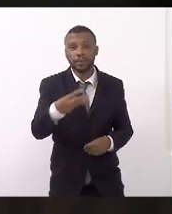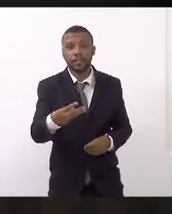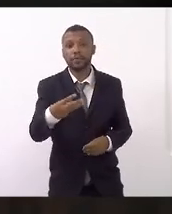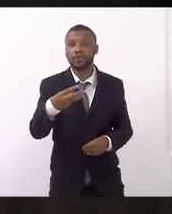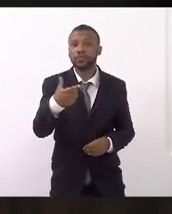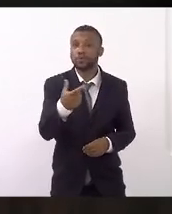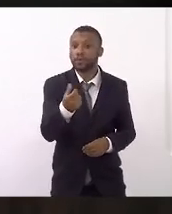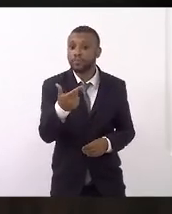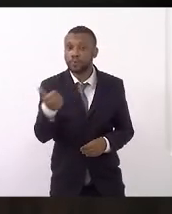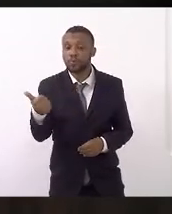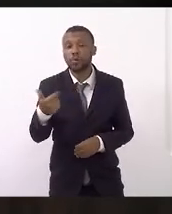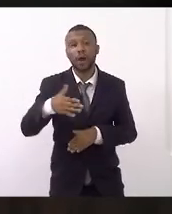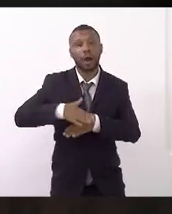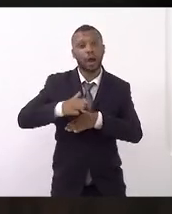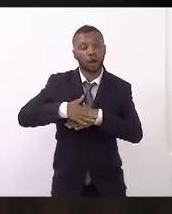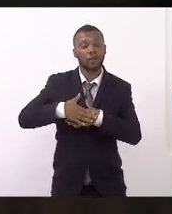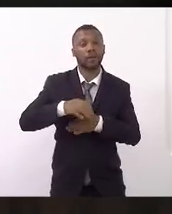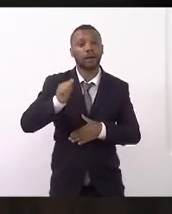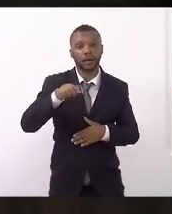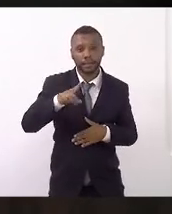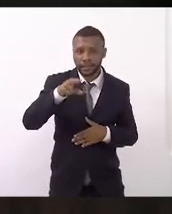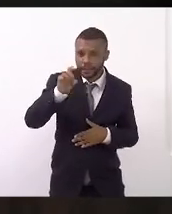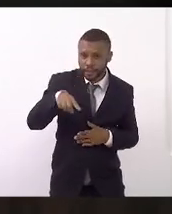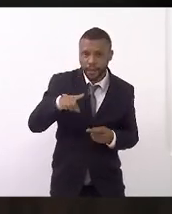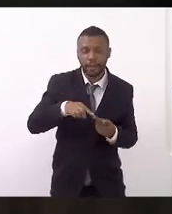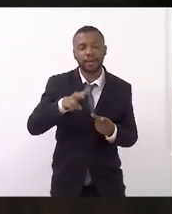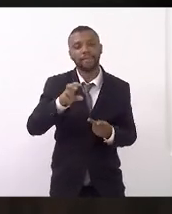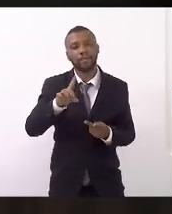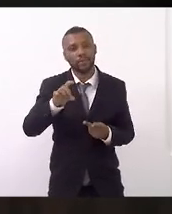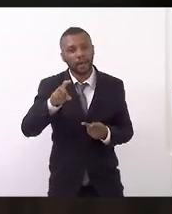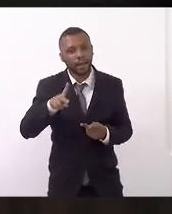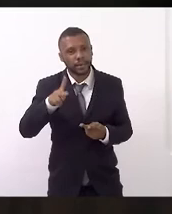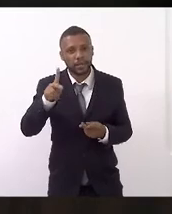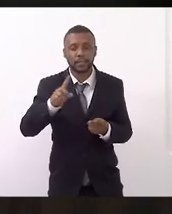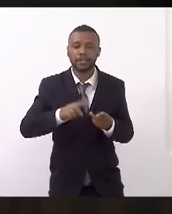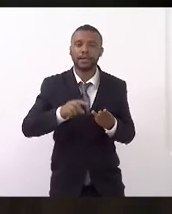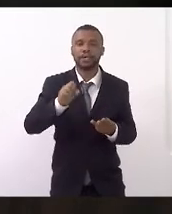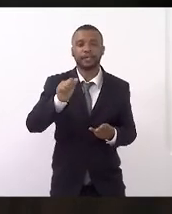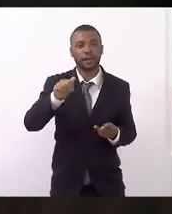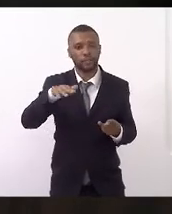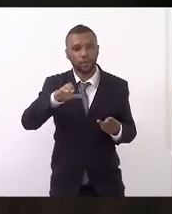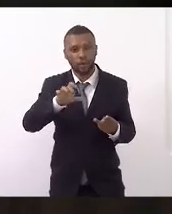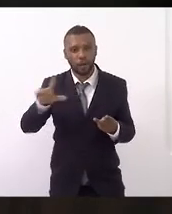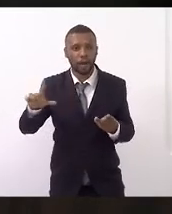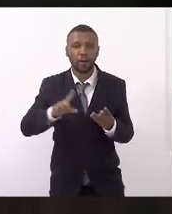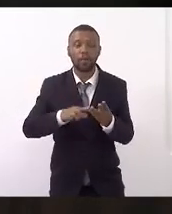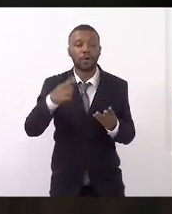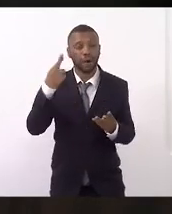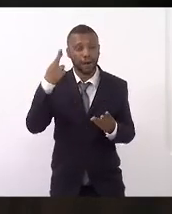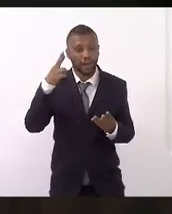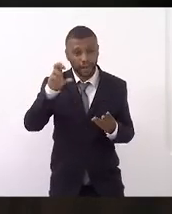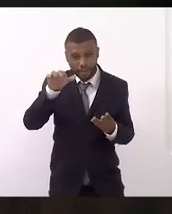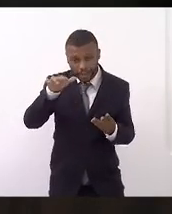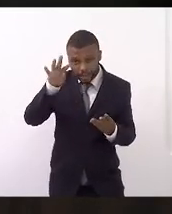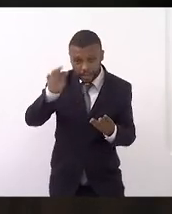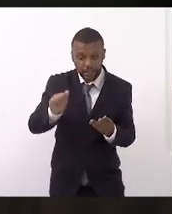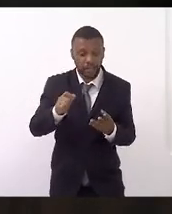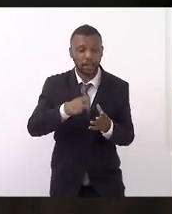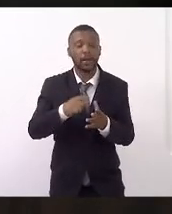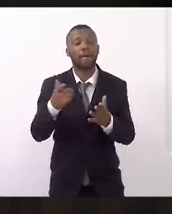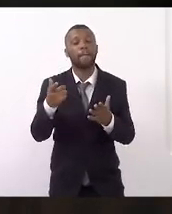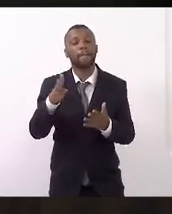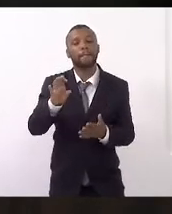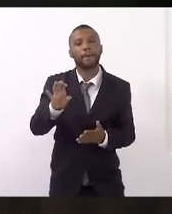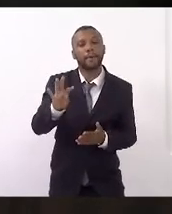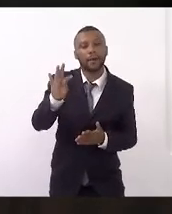43-2021, de autoria dos deputados André Siciliano, Luiz Paulo, Valdeque Carneiro, Flávio Serafim, Samuel Malafaia, Renata Souza, Sérgio Fernandes, Bebeto, Carlos